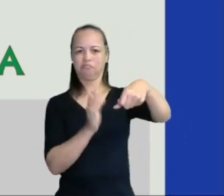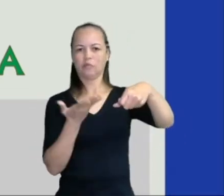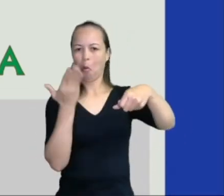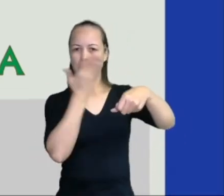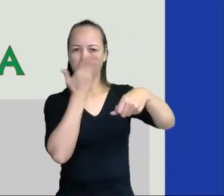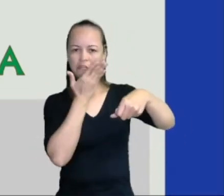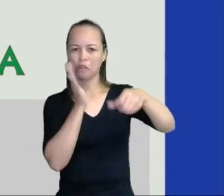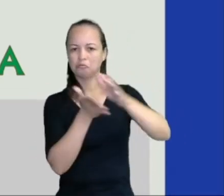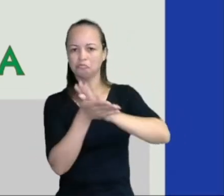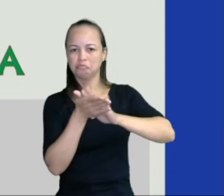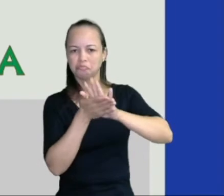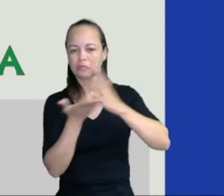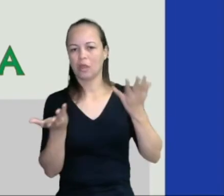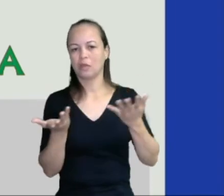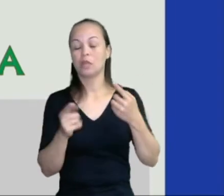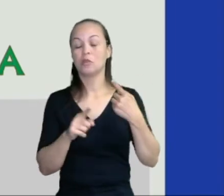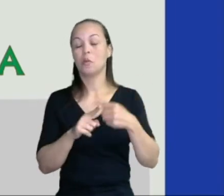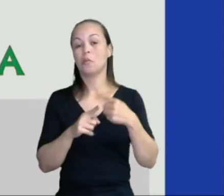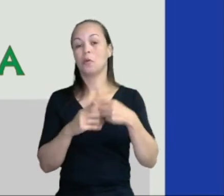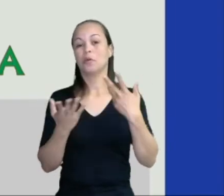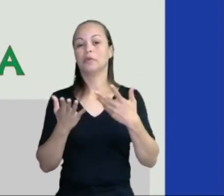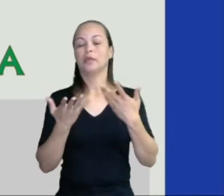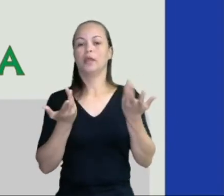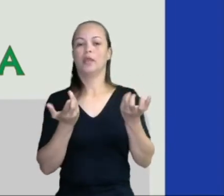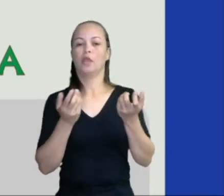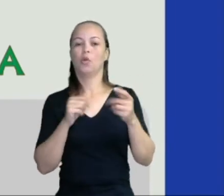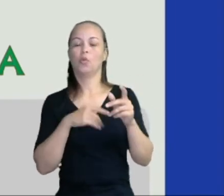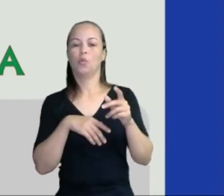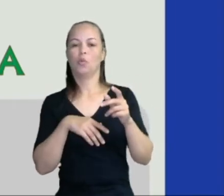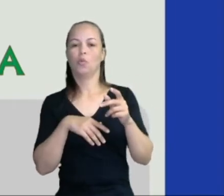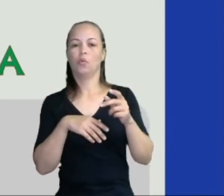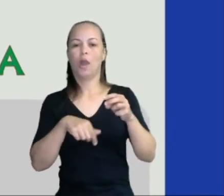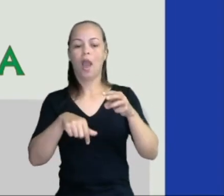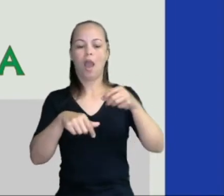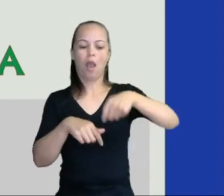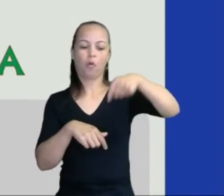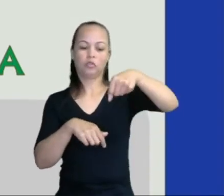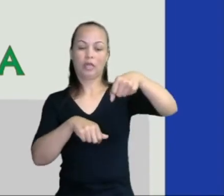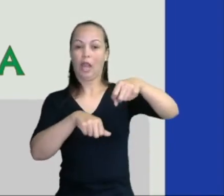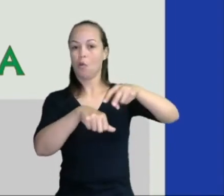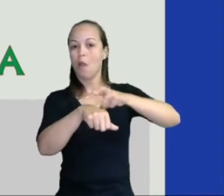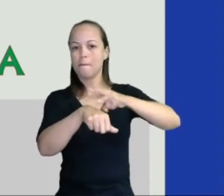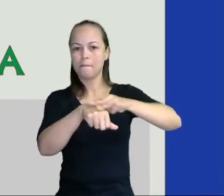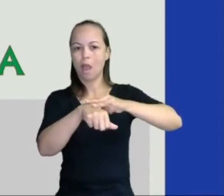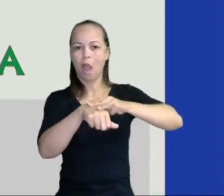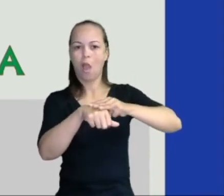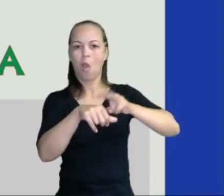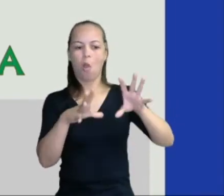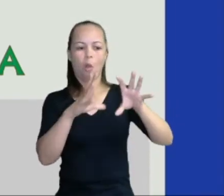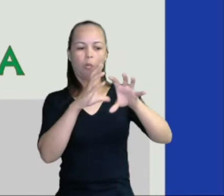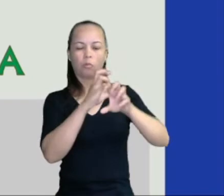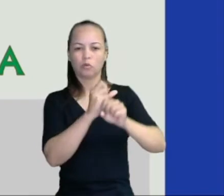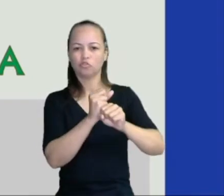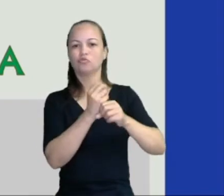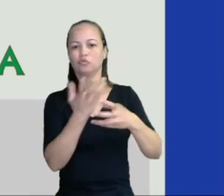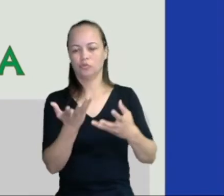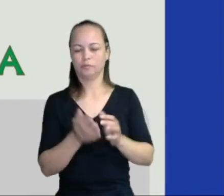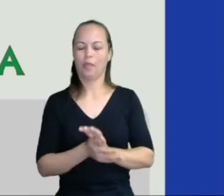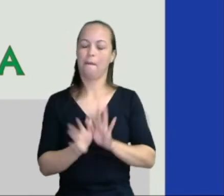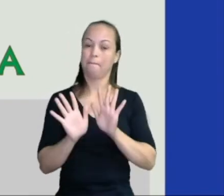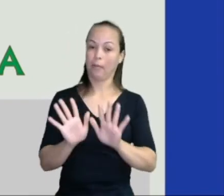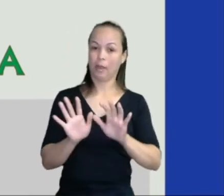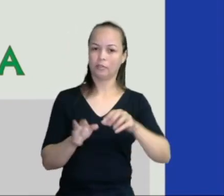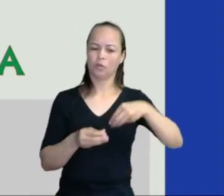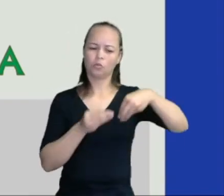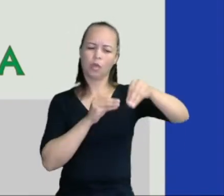porque aquele ali, o papelão, ele não é transparente. Mas aqueles saquinhos de supermercado, por exemplo, que a mamãe coloca a